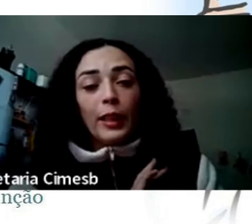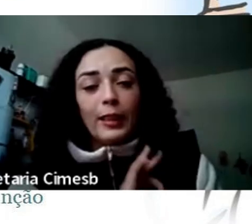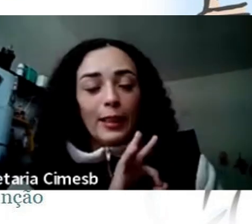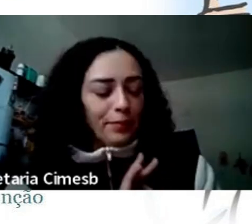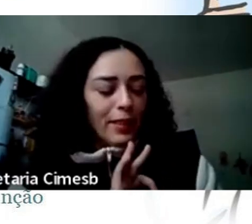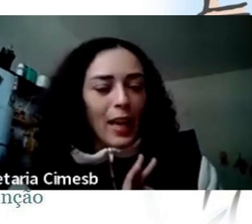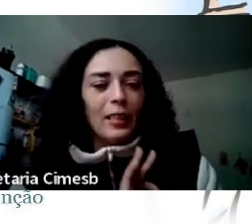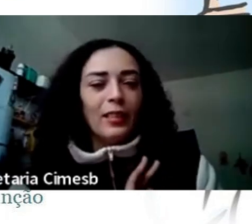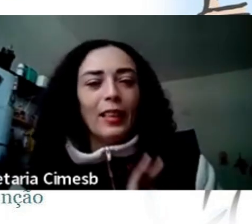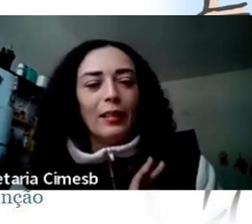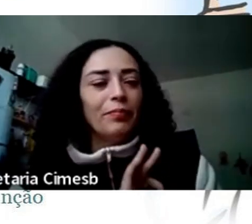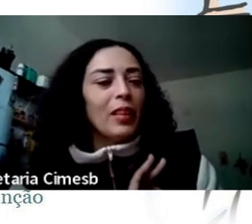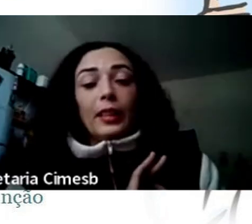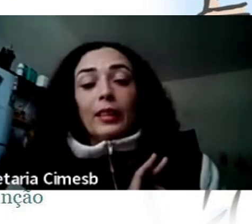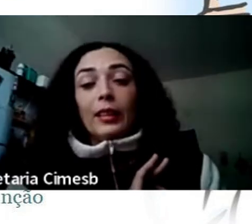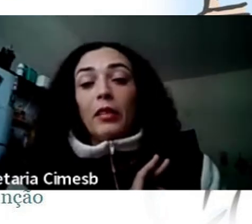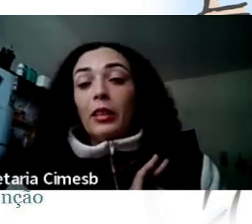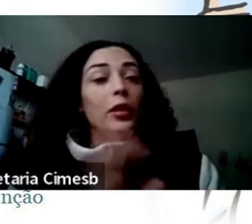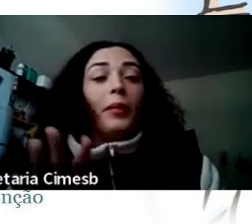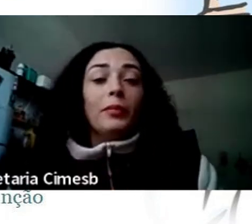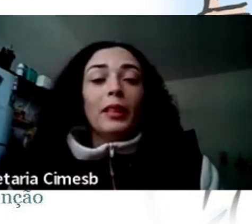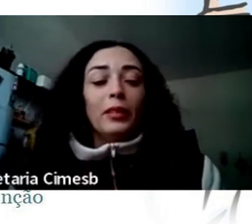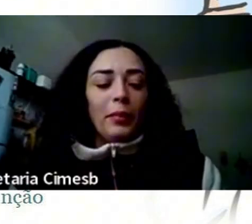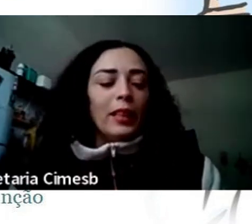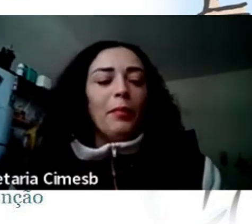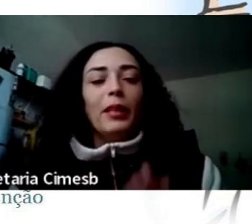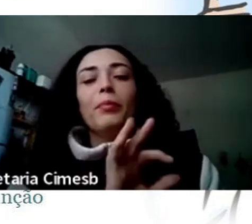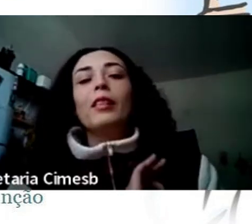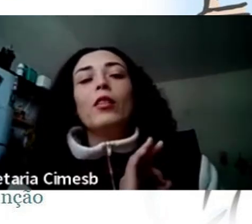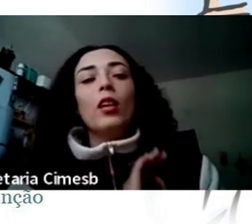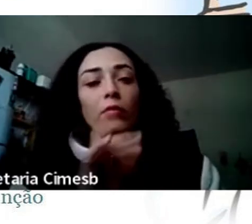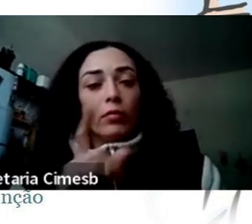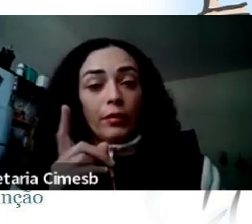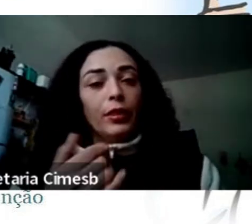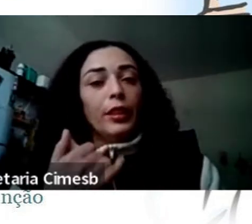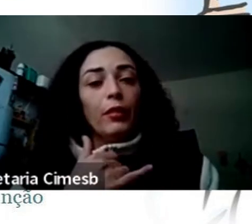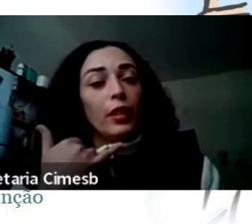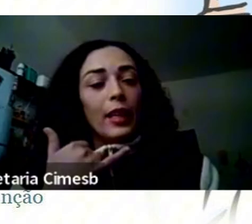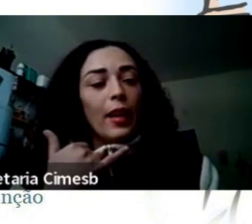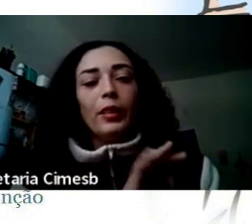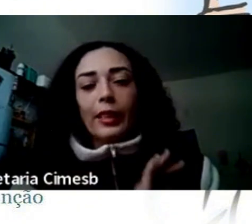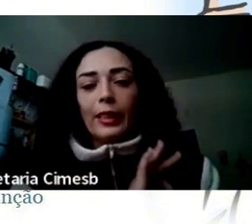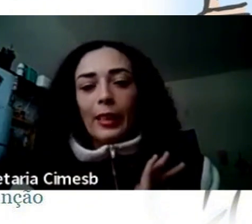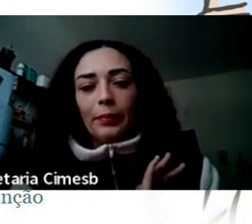sinal de polícia. É esse aqui. Polícia. Então ele nunca mais bateu na mãe. A mãe aprendeu, ó, se vir eu vou ligar a polícia.